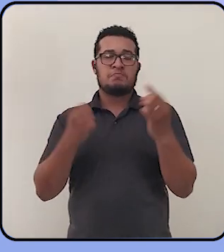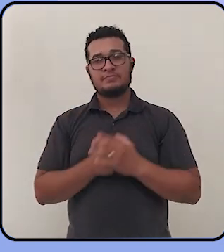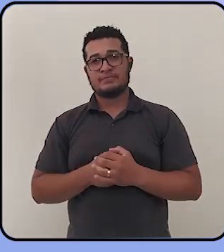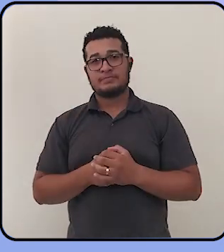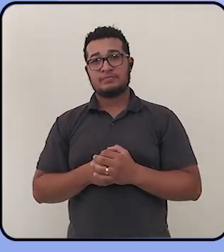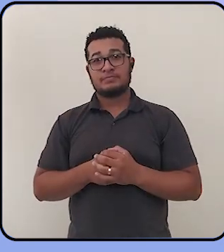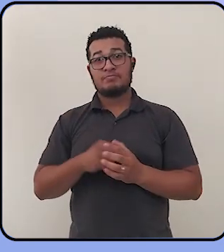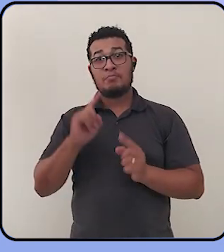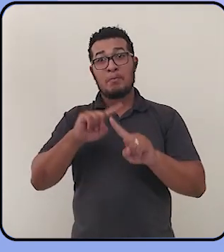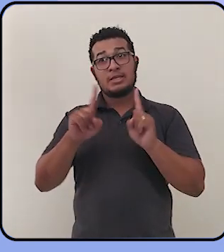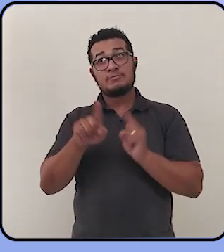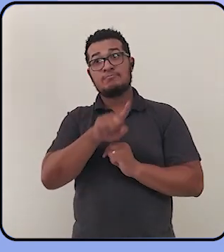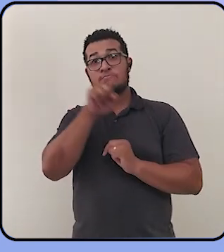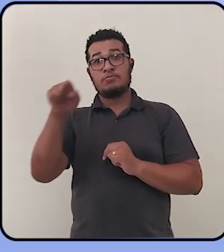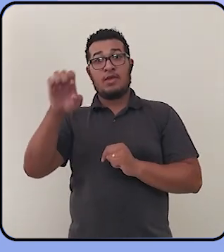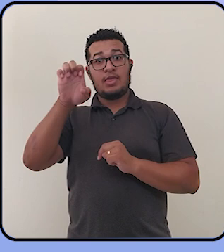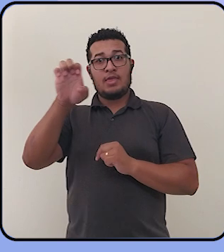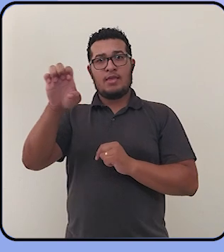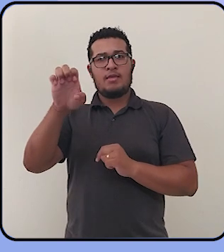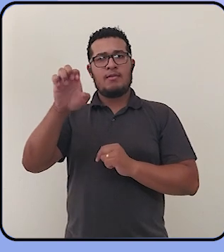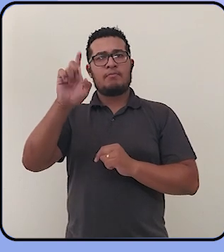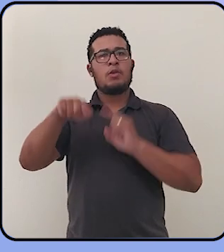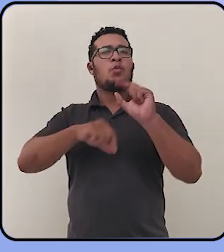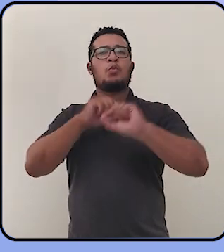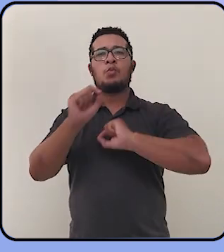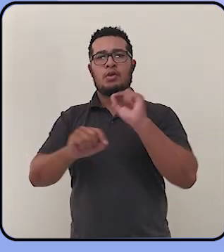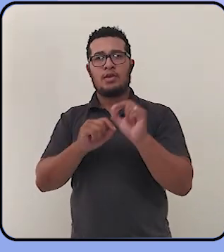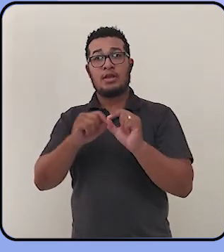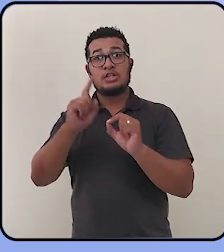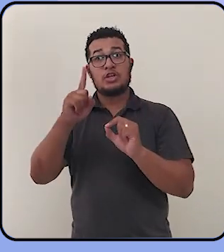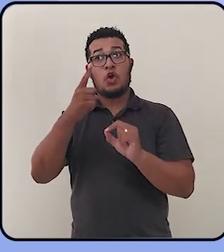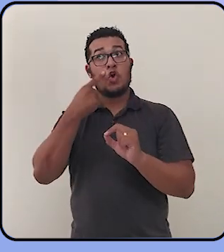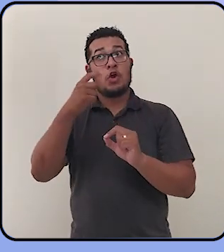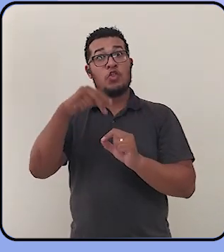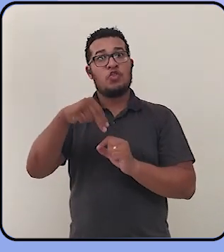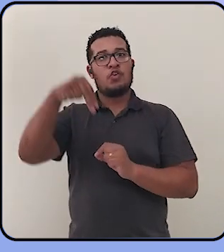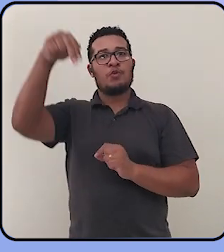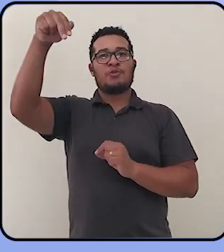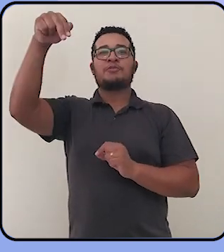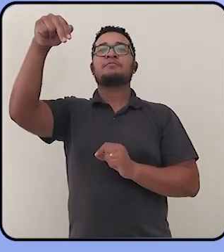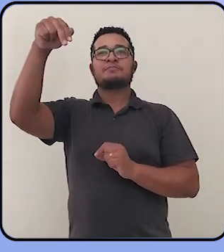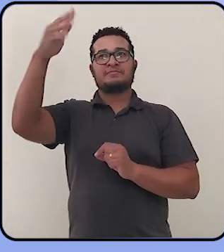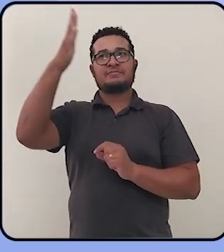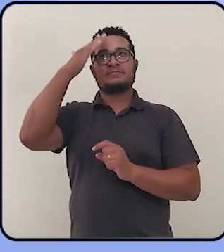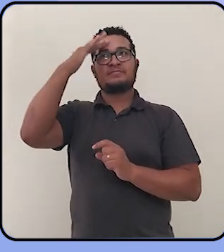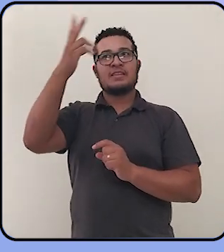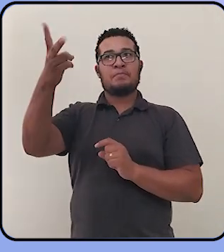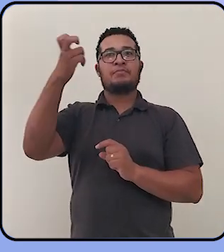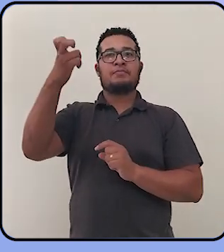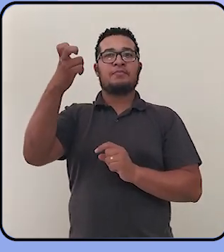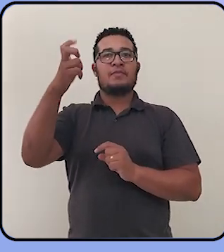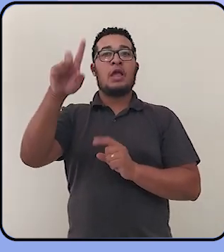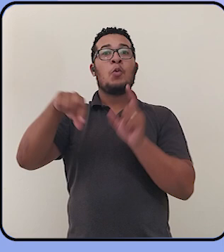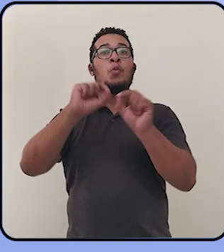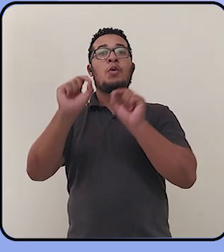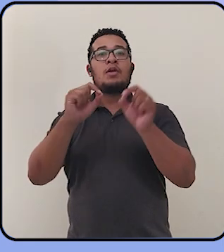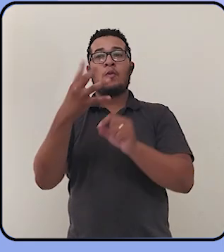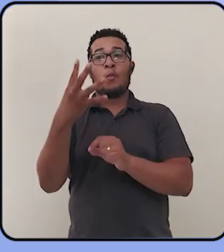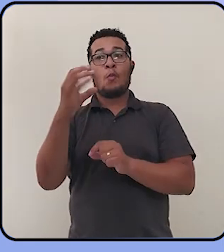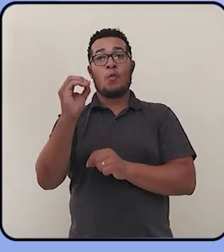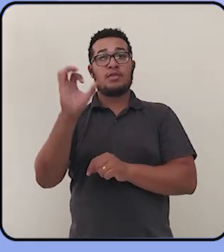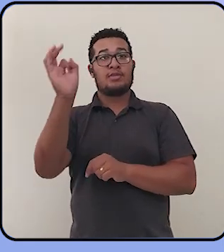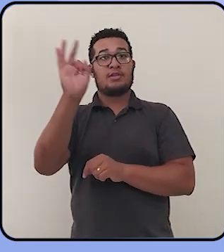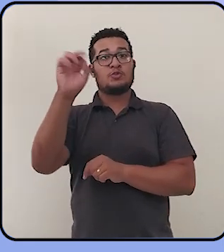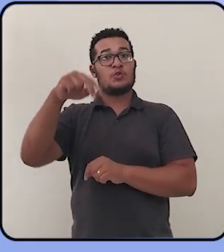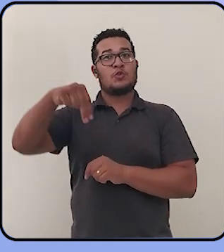Já o ponto E, tá? Já está ao norte, né? No caso, 40